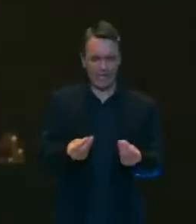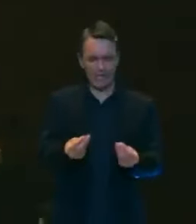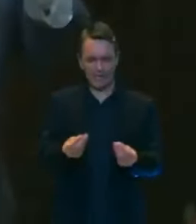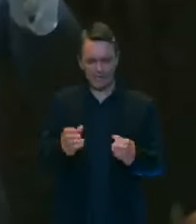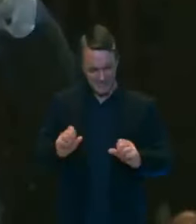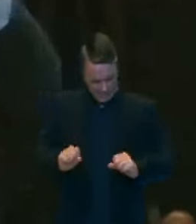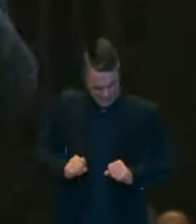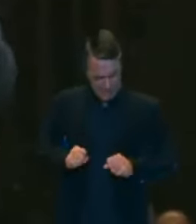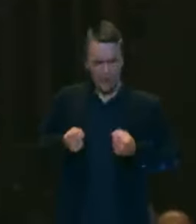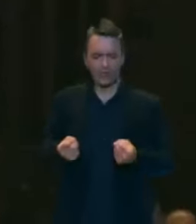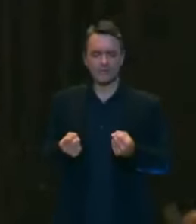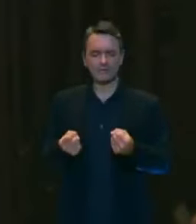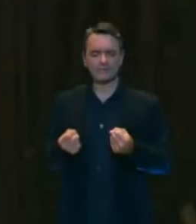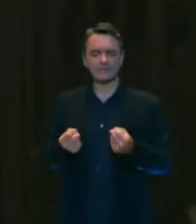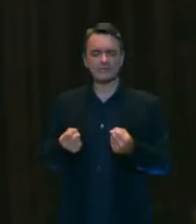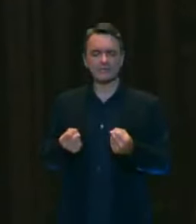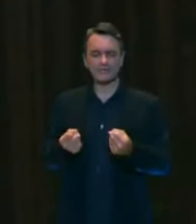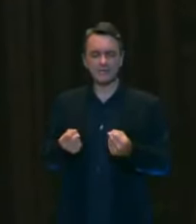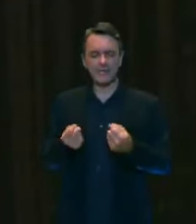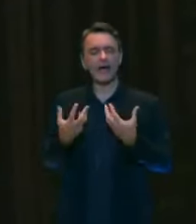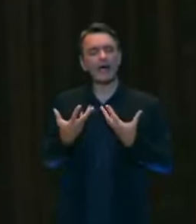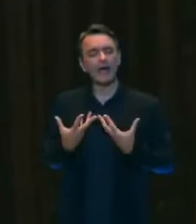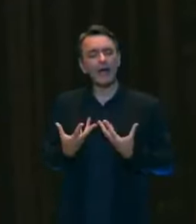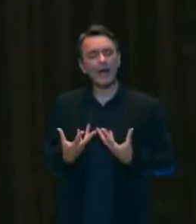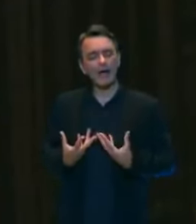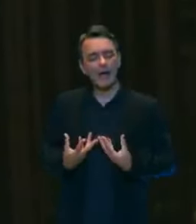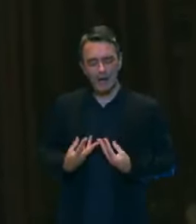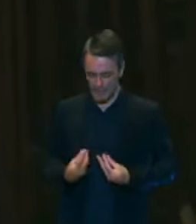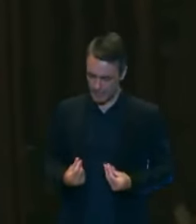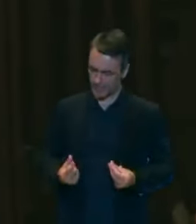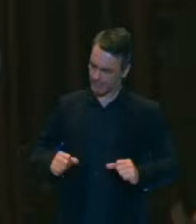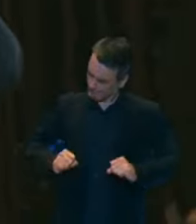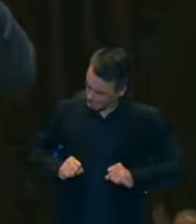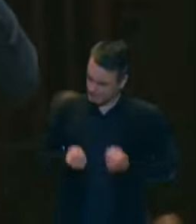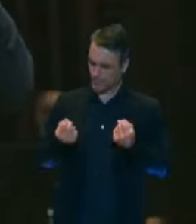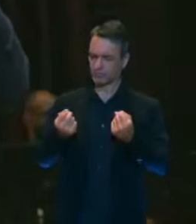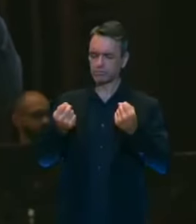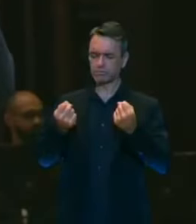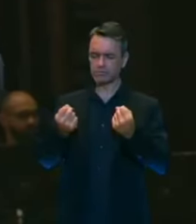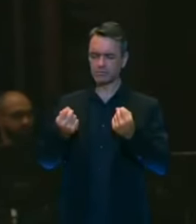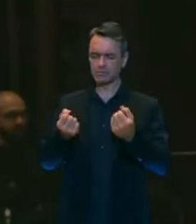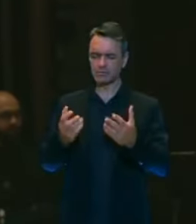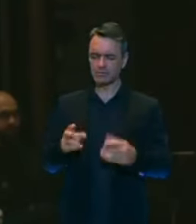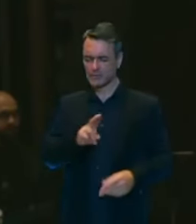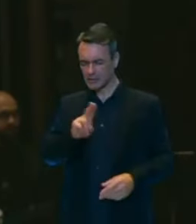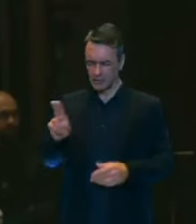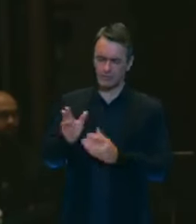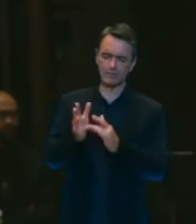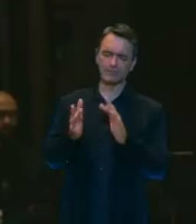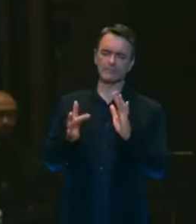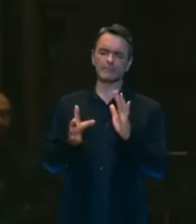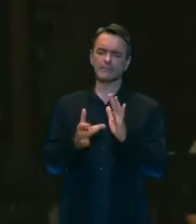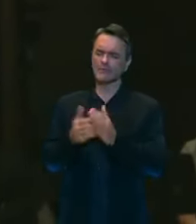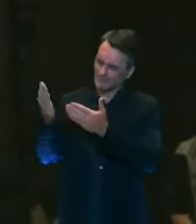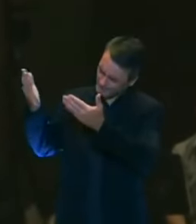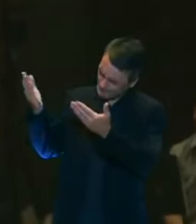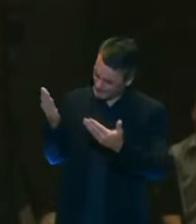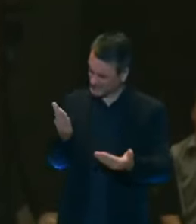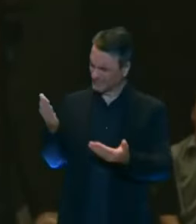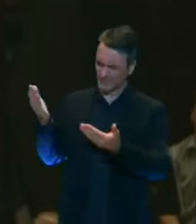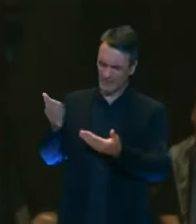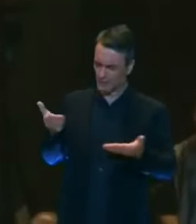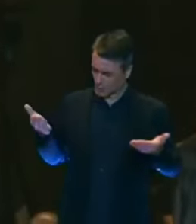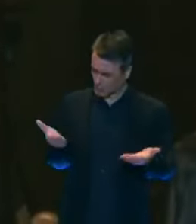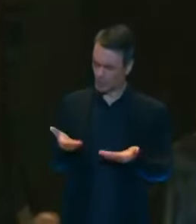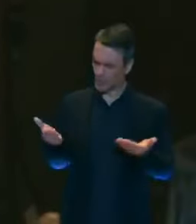Reanima o cansado, reanima o que não tem nenhum vigor, Pai, em nome de Jesus. Vem e nos